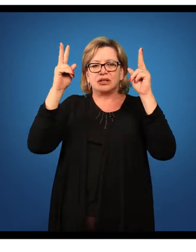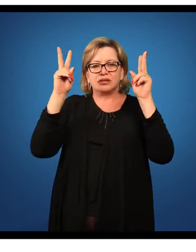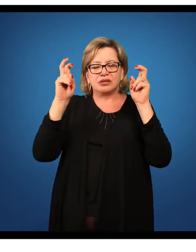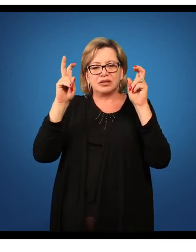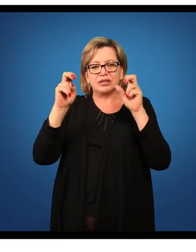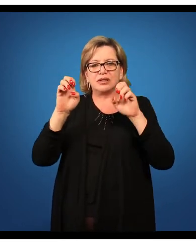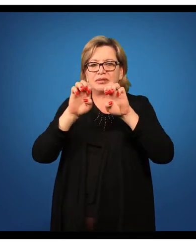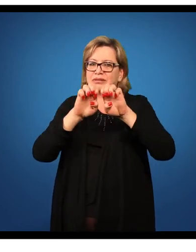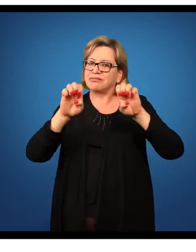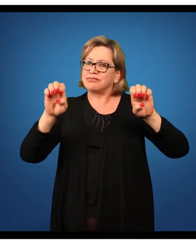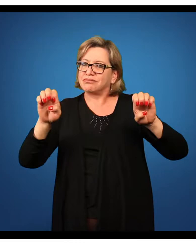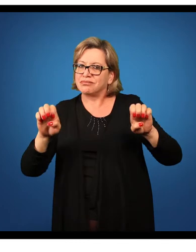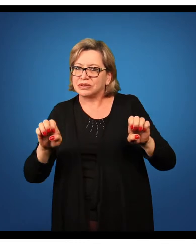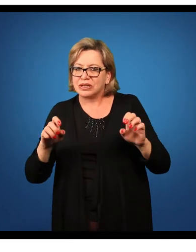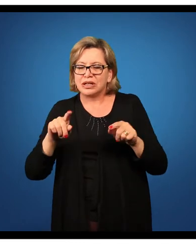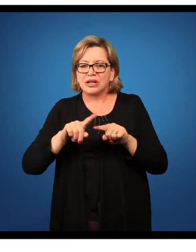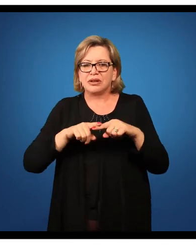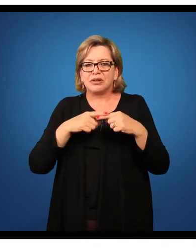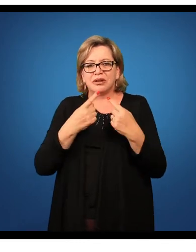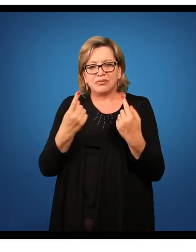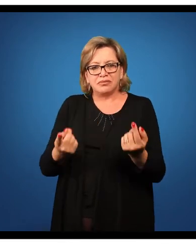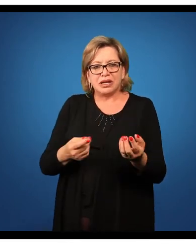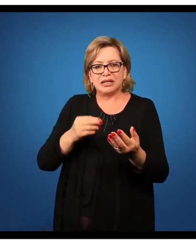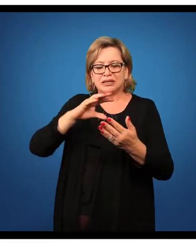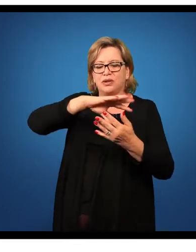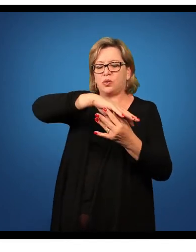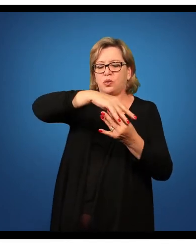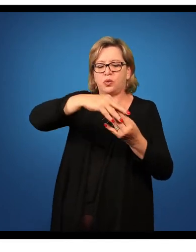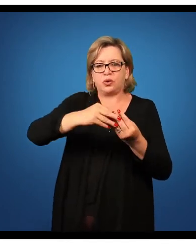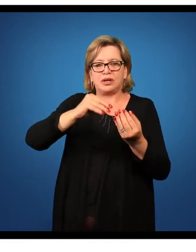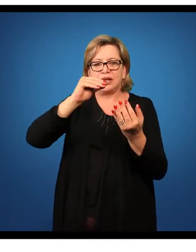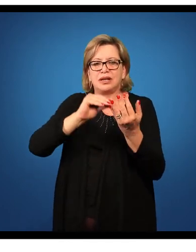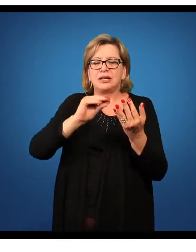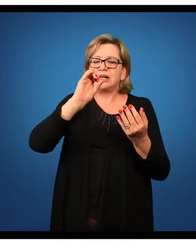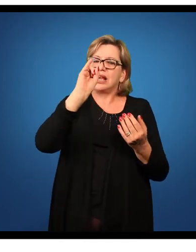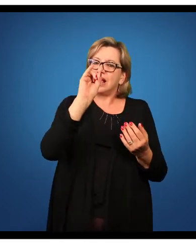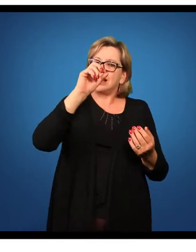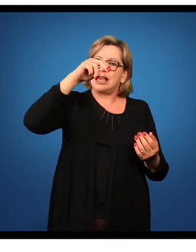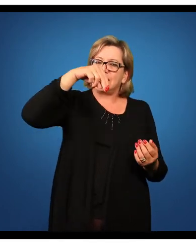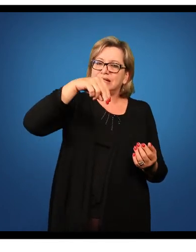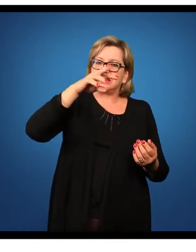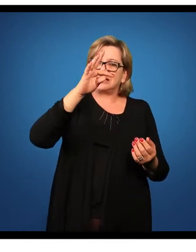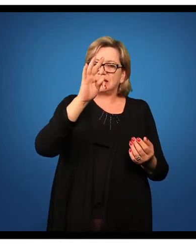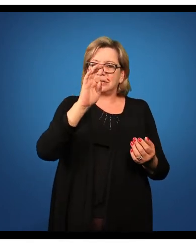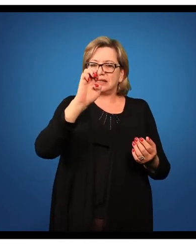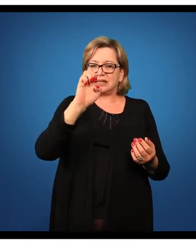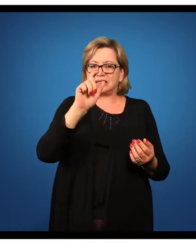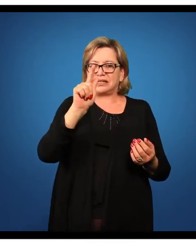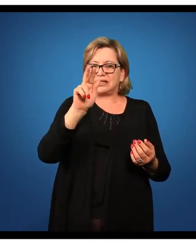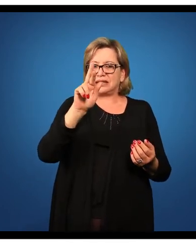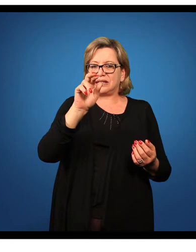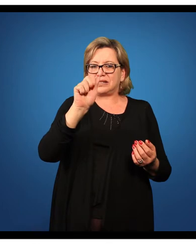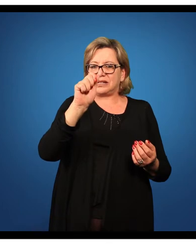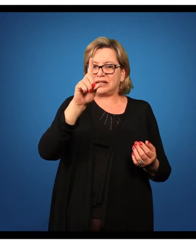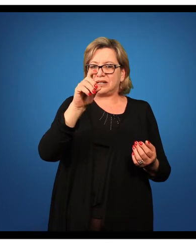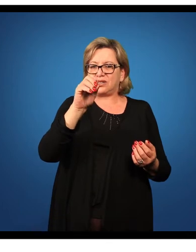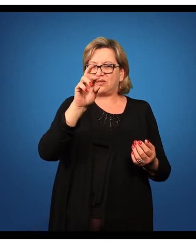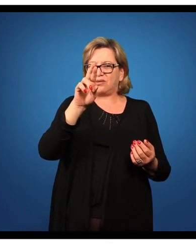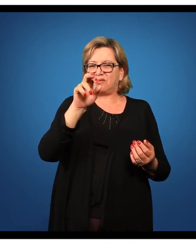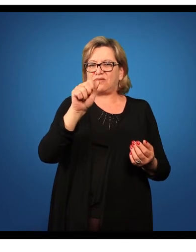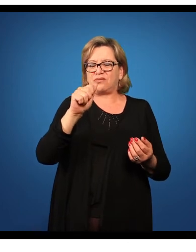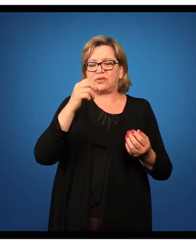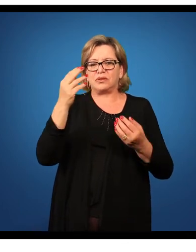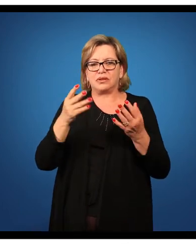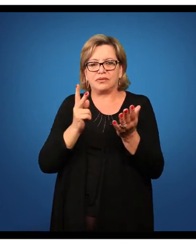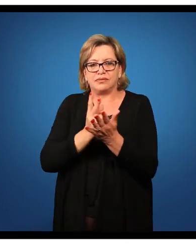estruturantes mas dentro de uma perspectiva integrador onde as linguagens deve estar integradas umas às outras